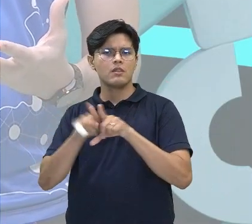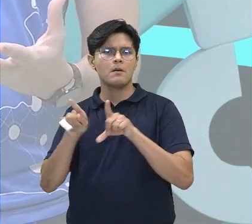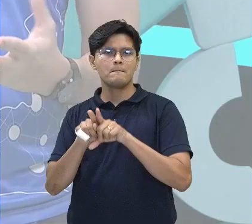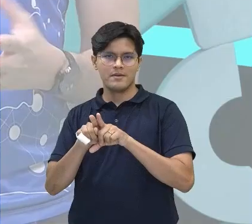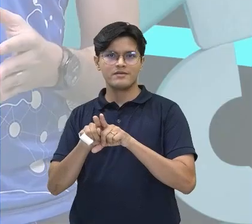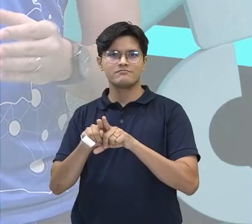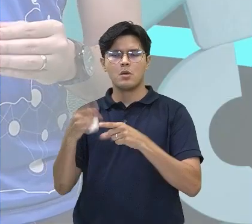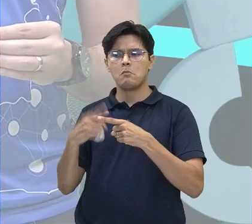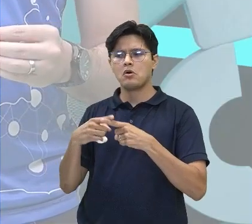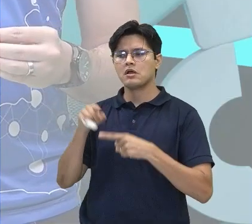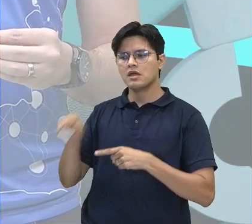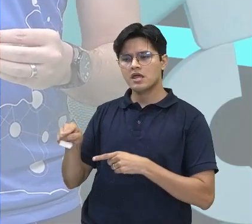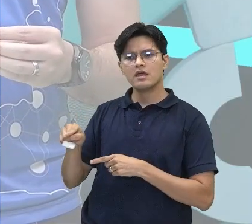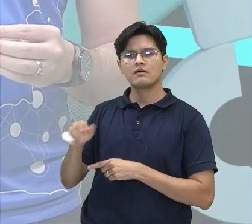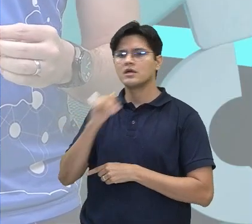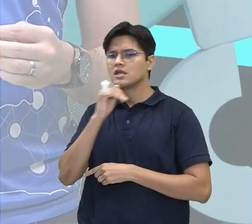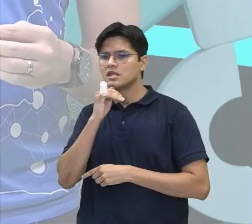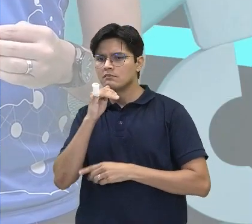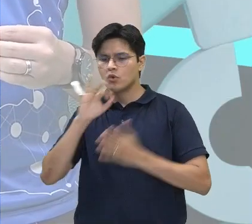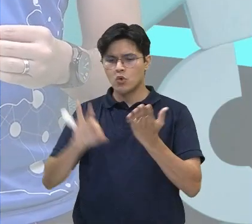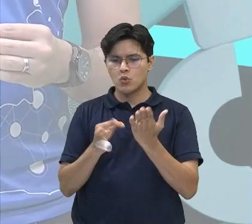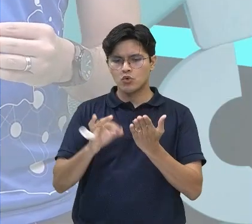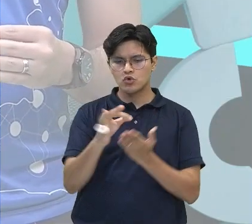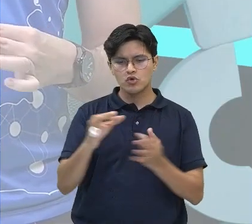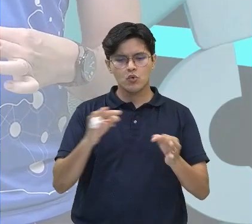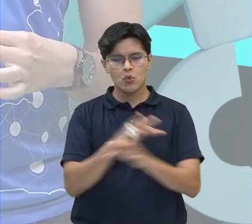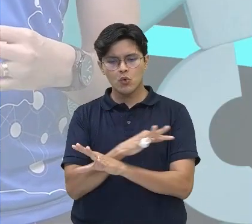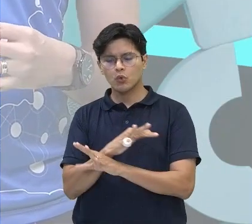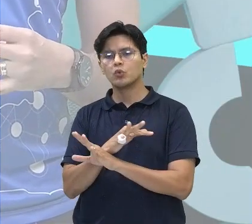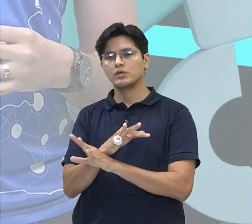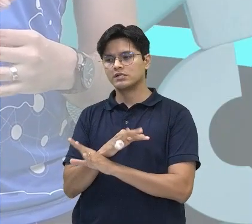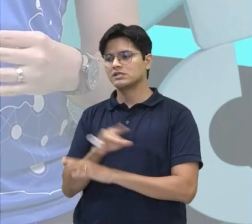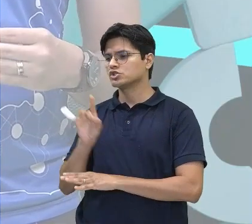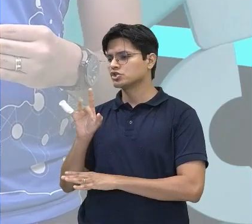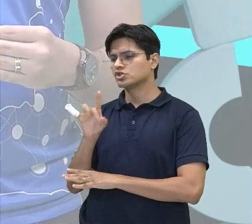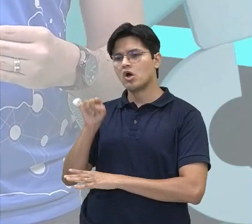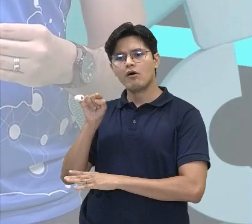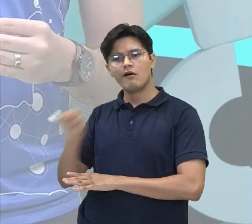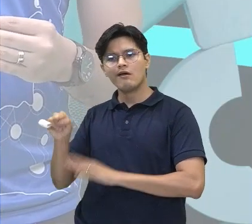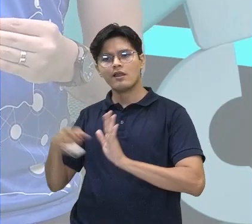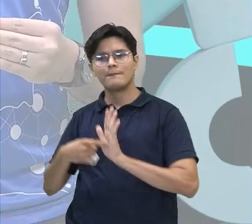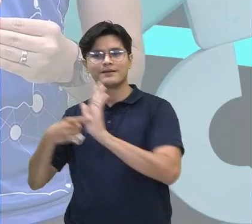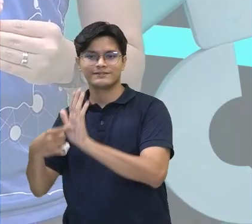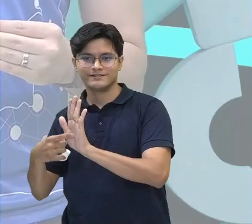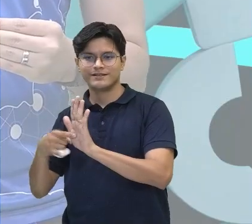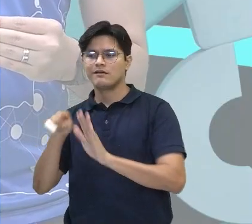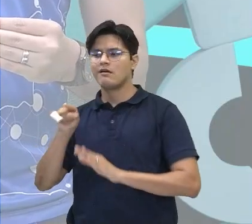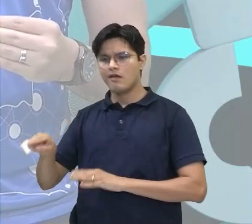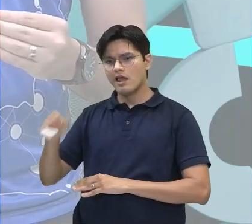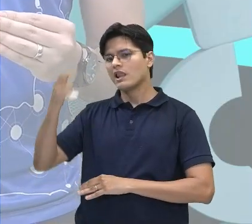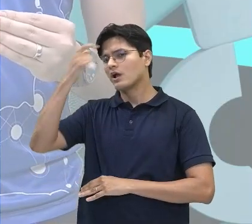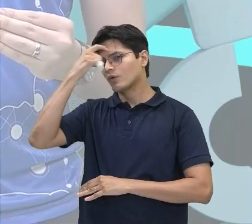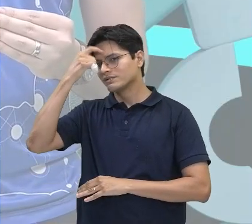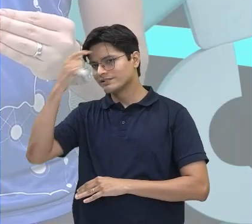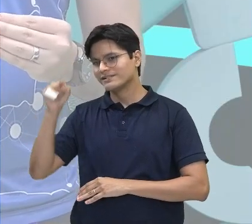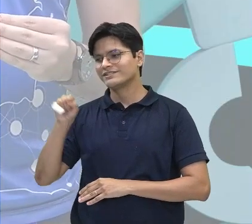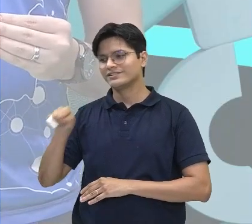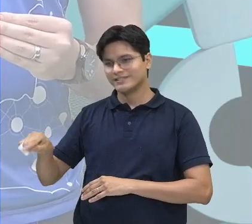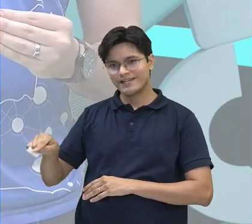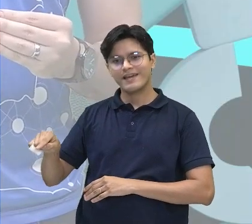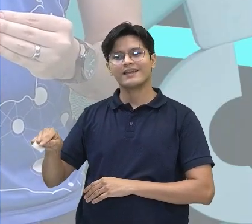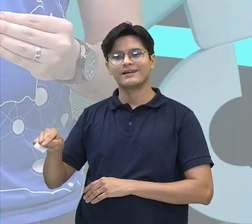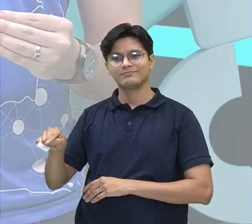final da costura, mas ela é consciente de que é ela que dá a forma final ao vestido, mesmo com